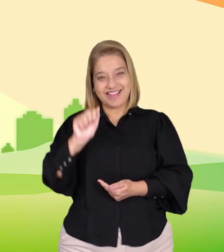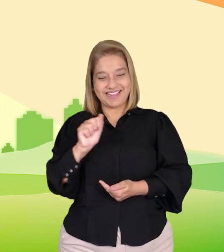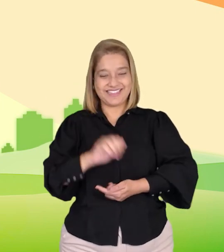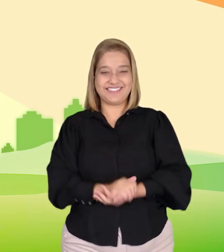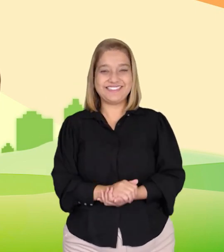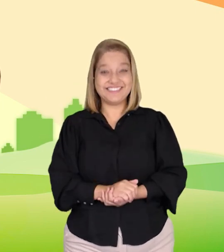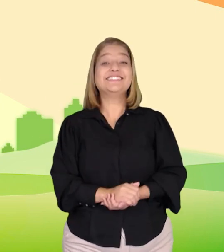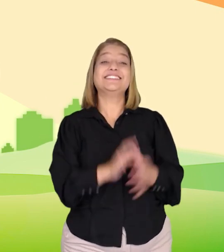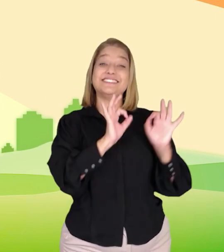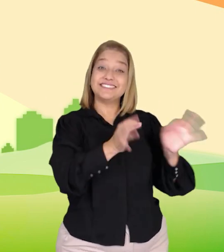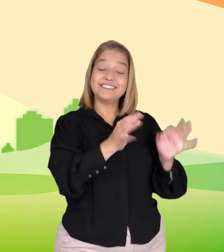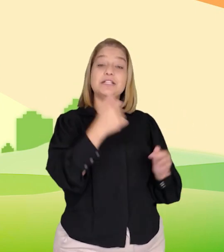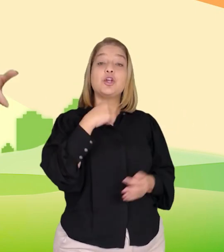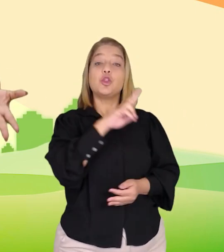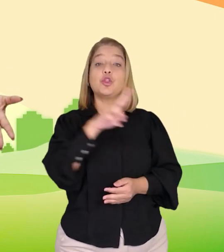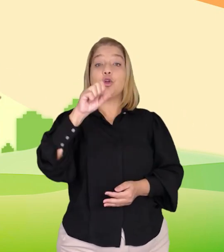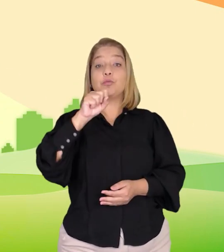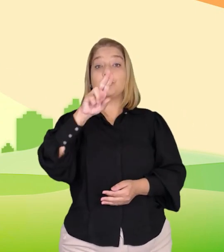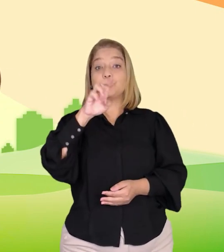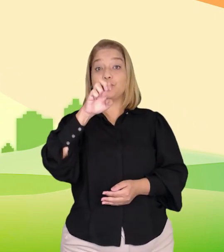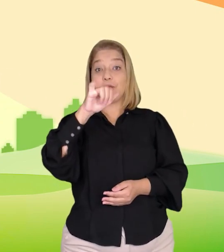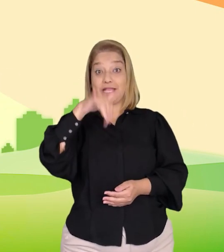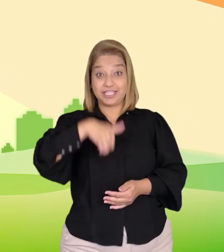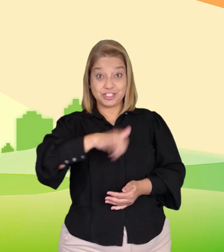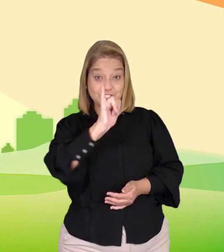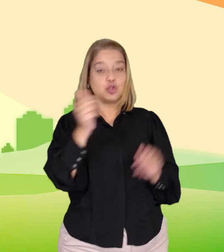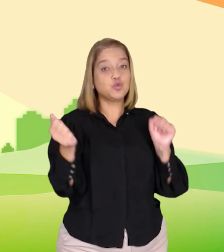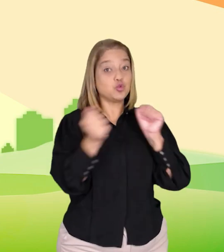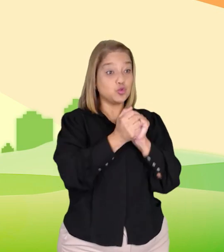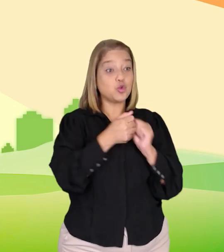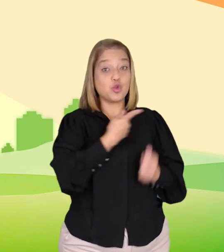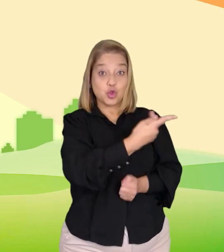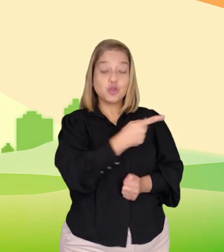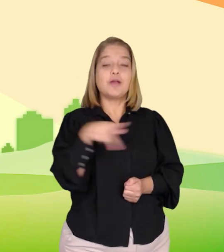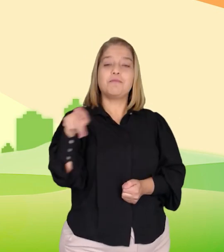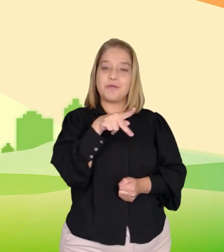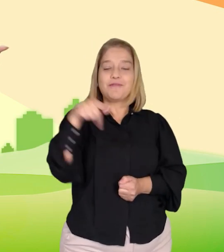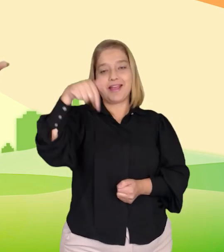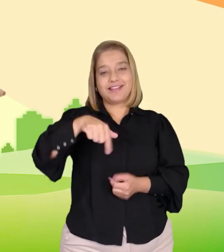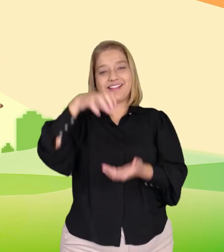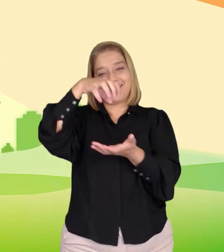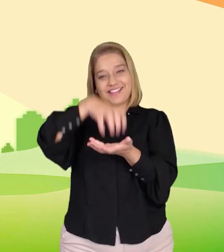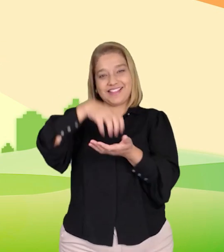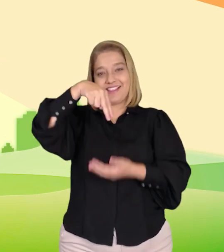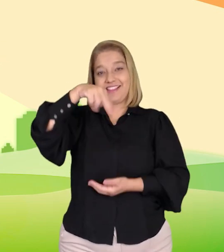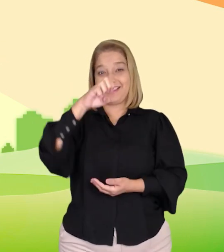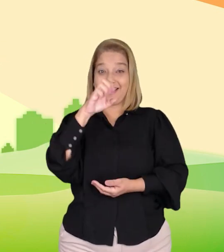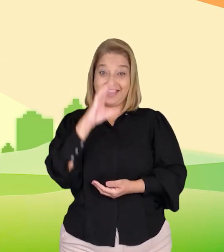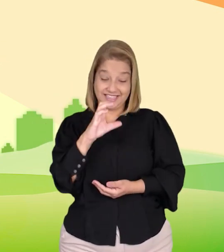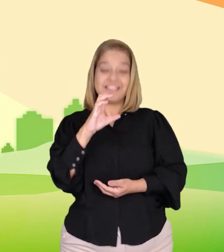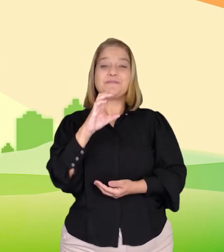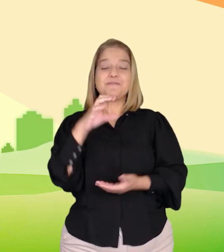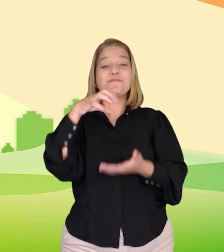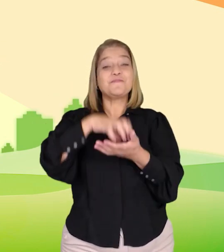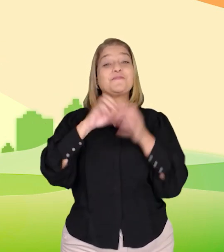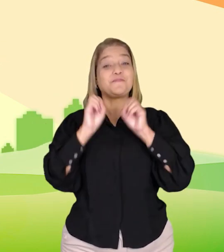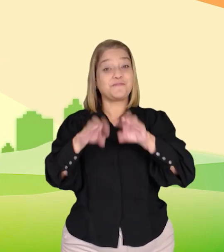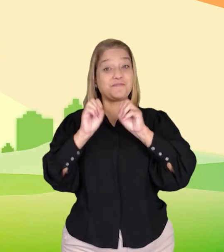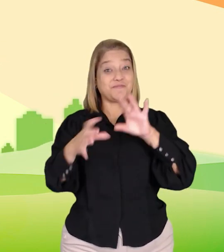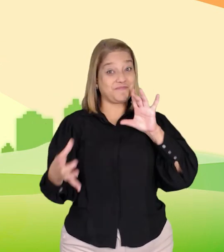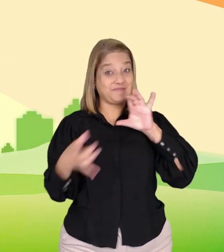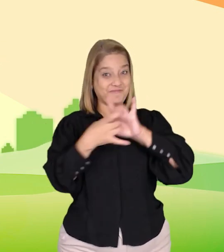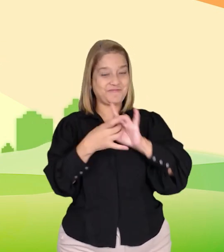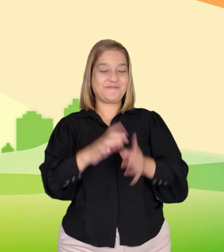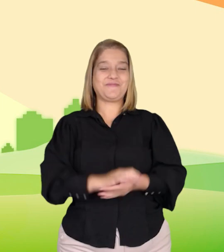Mara. Isso, meu nome é Sueide e junto com a Mara, também sou professora aqui no NEC,